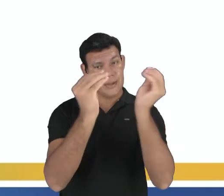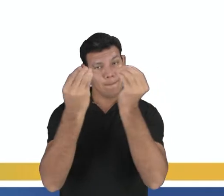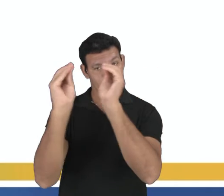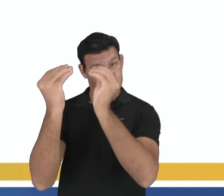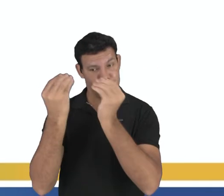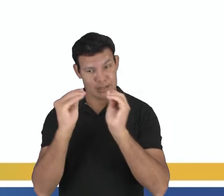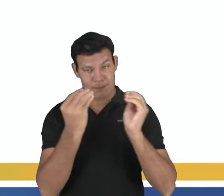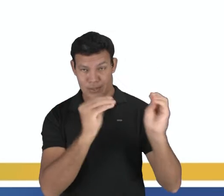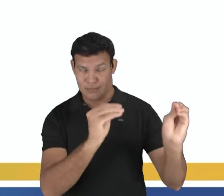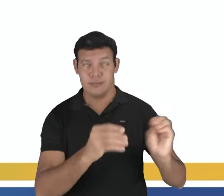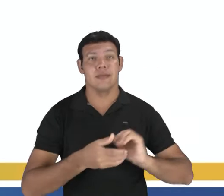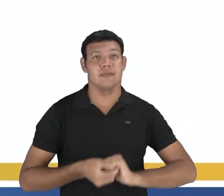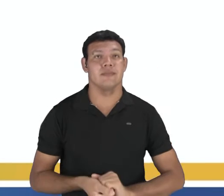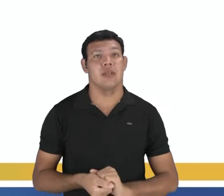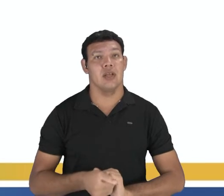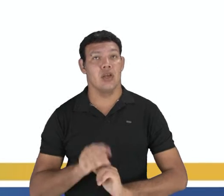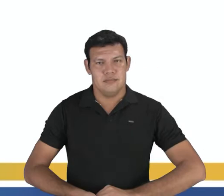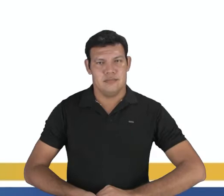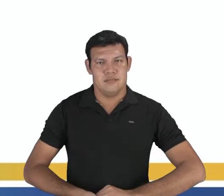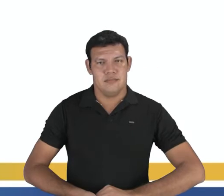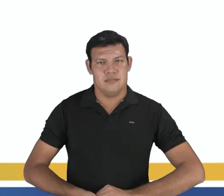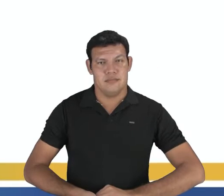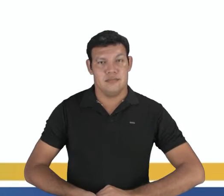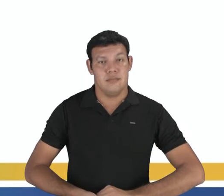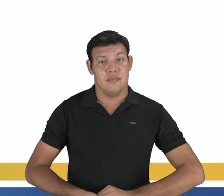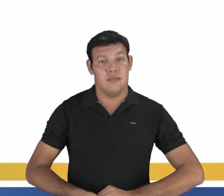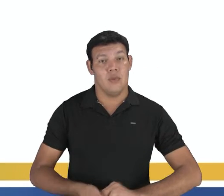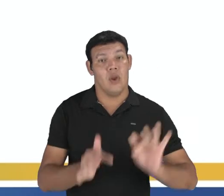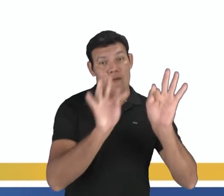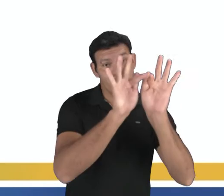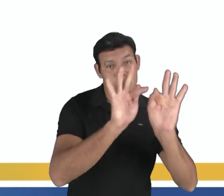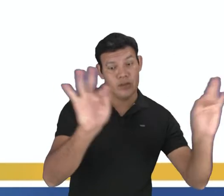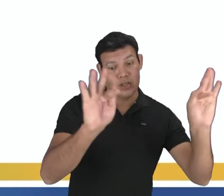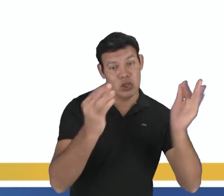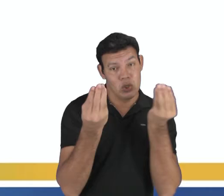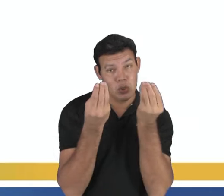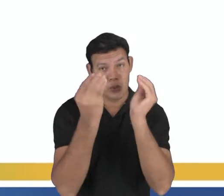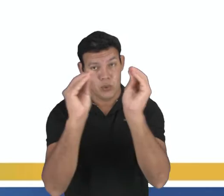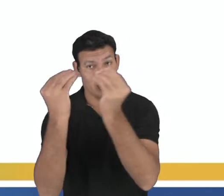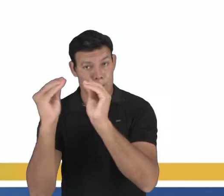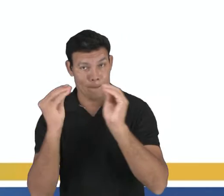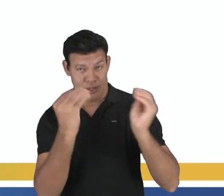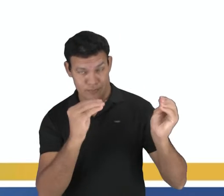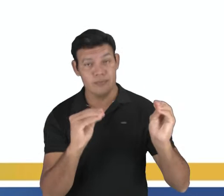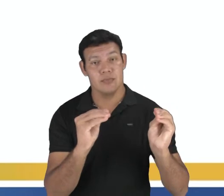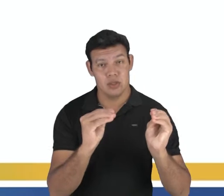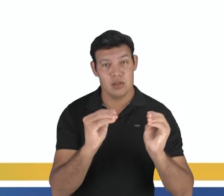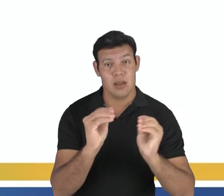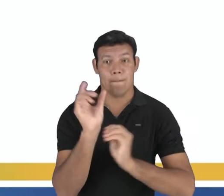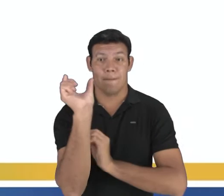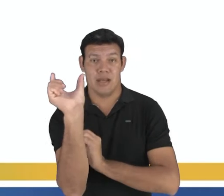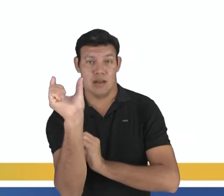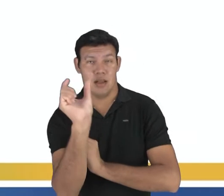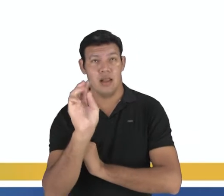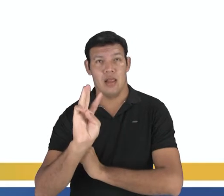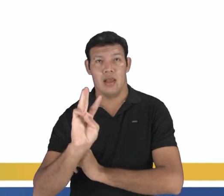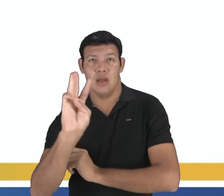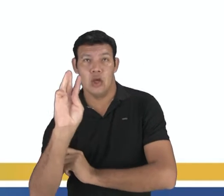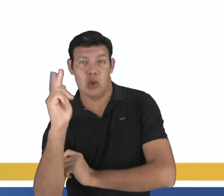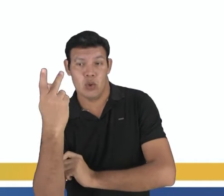where Who full How when complete os espaços com What where